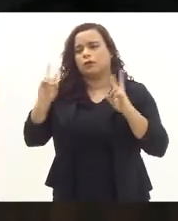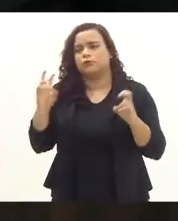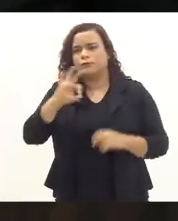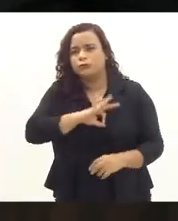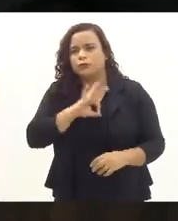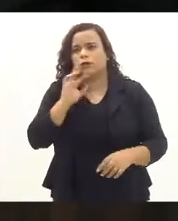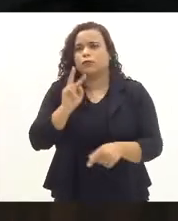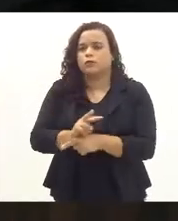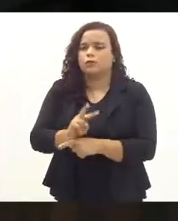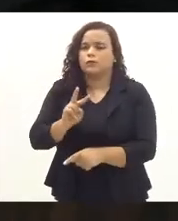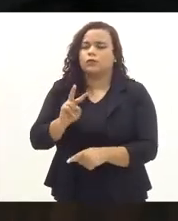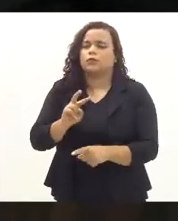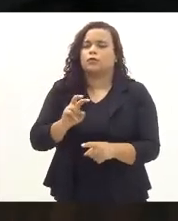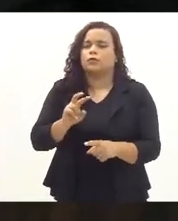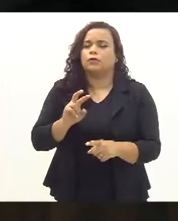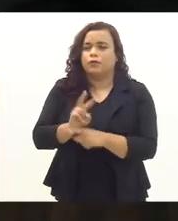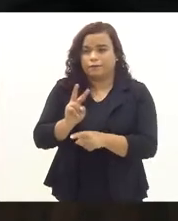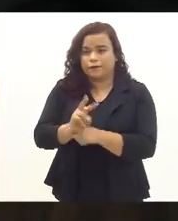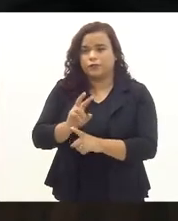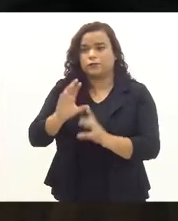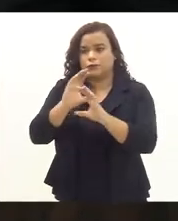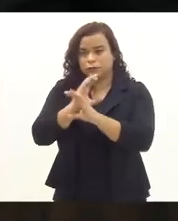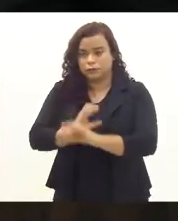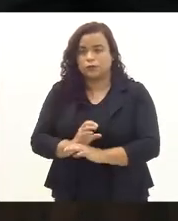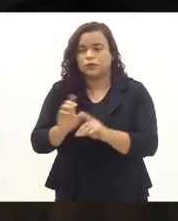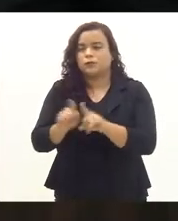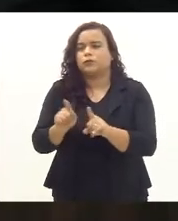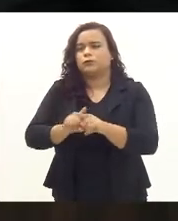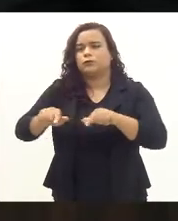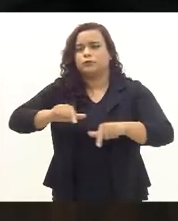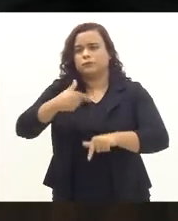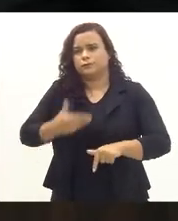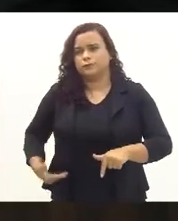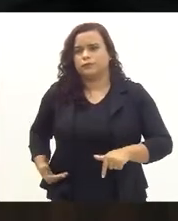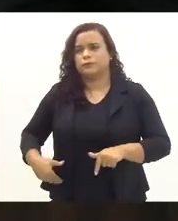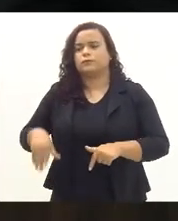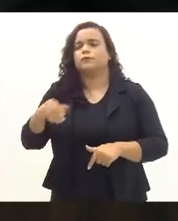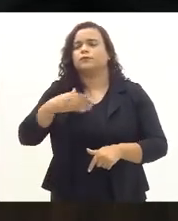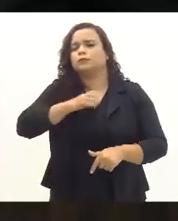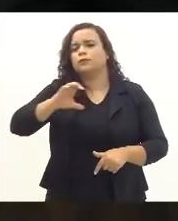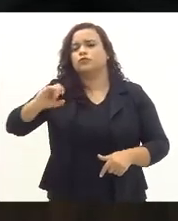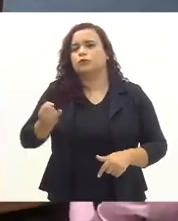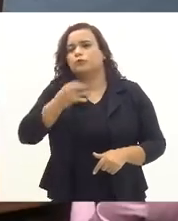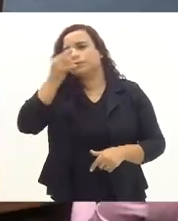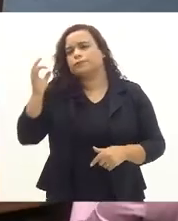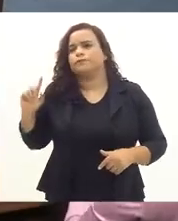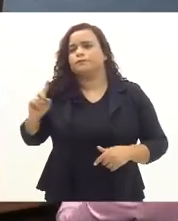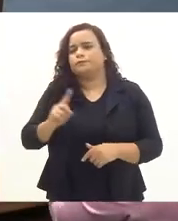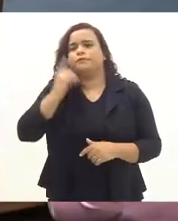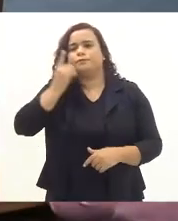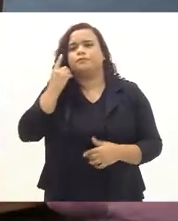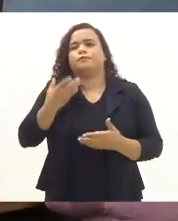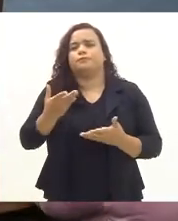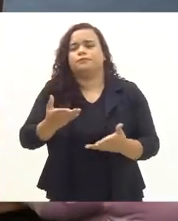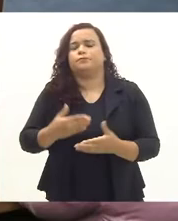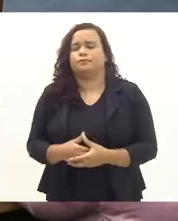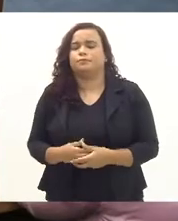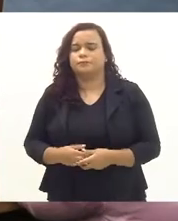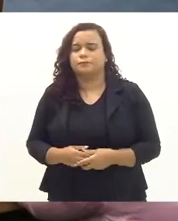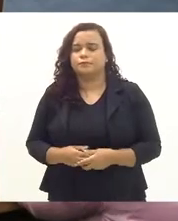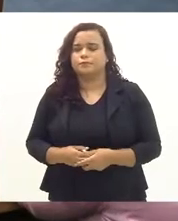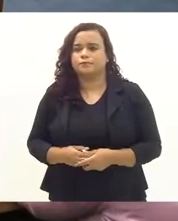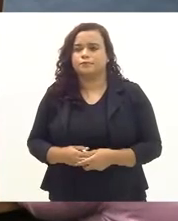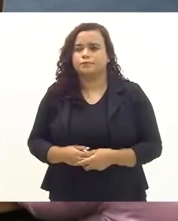Defesa Civil de serviços públicos para emitir parecer pela comissão de posição Justiça da Luz de pau o